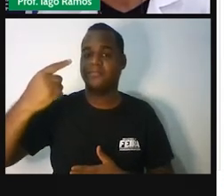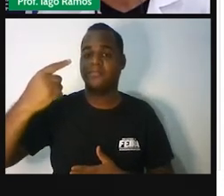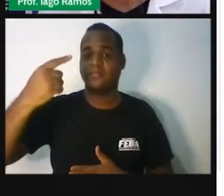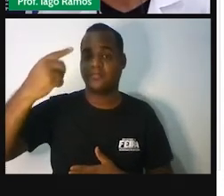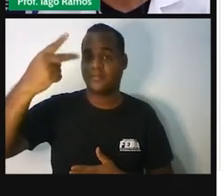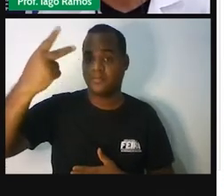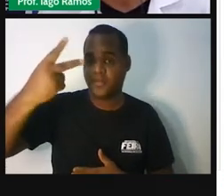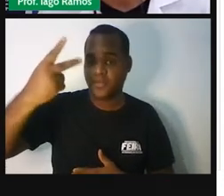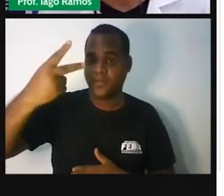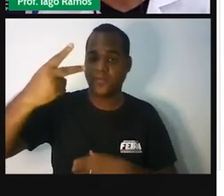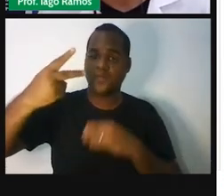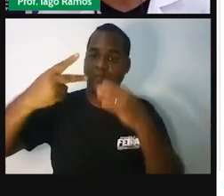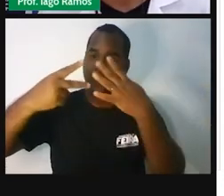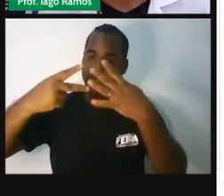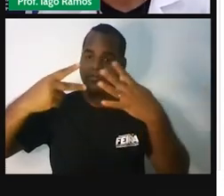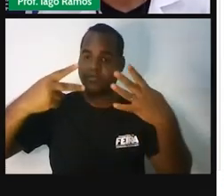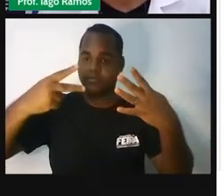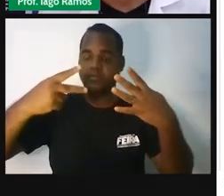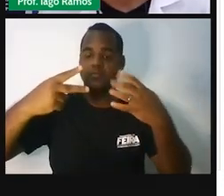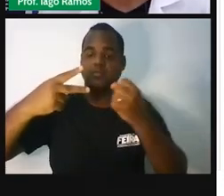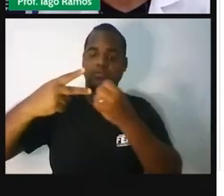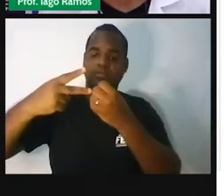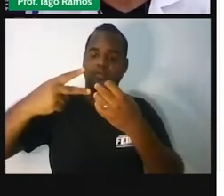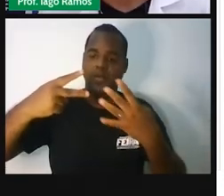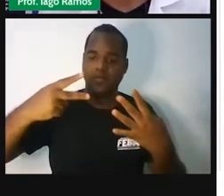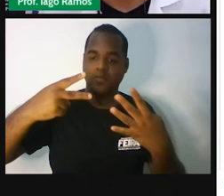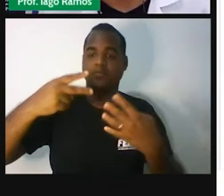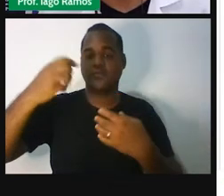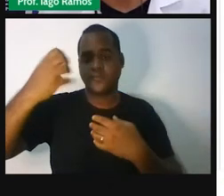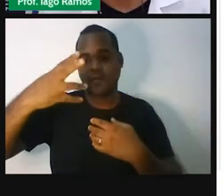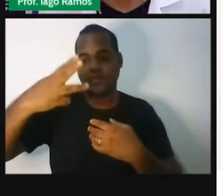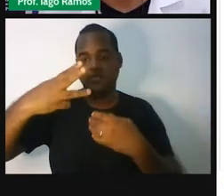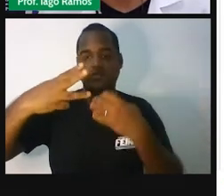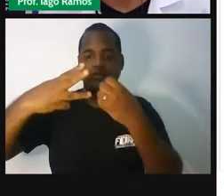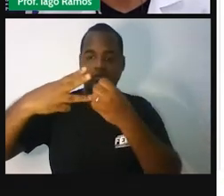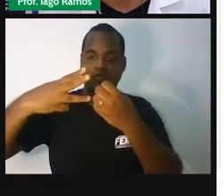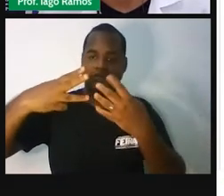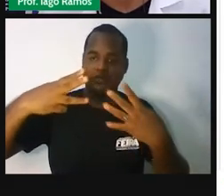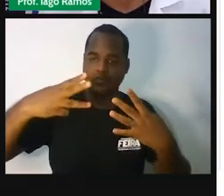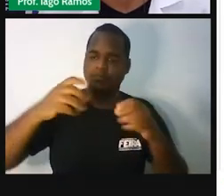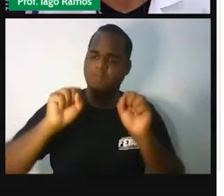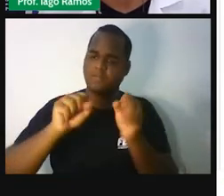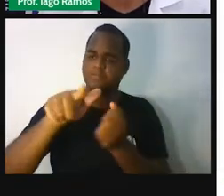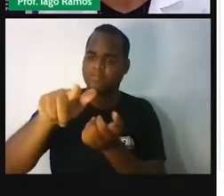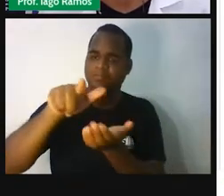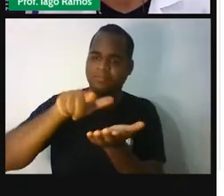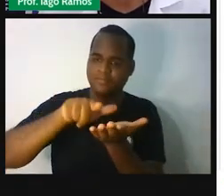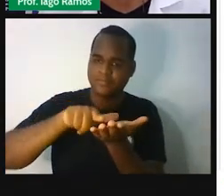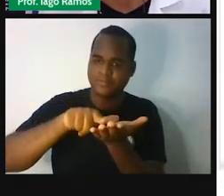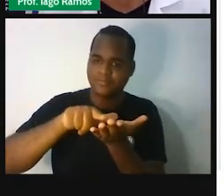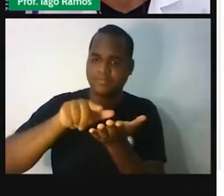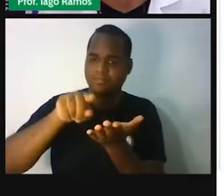opções para a segunda, quatro opções para a terceira. A gente pode anotar isso. Olha